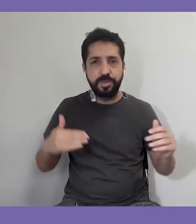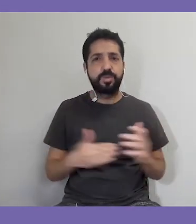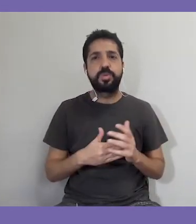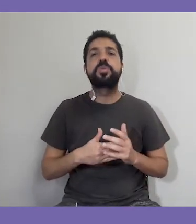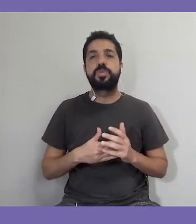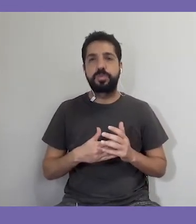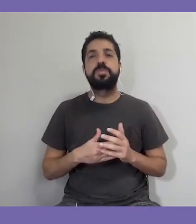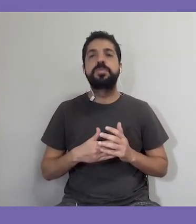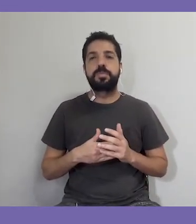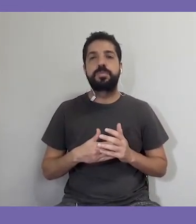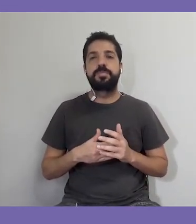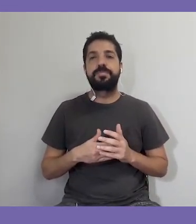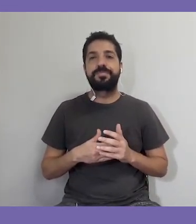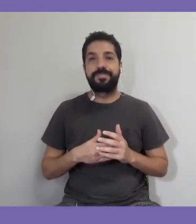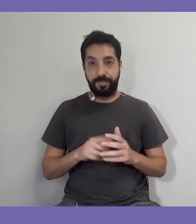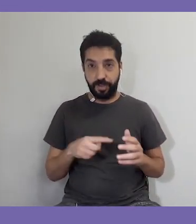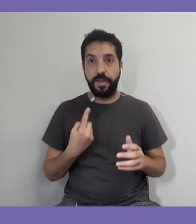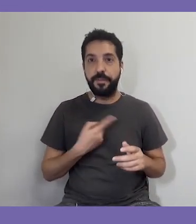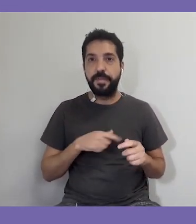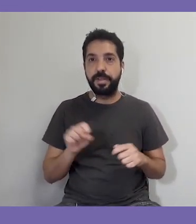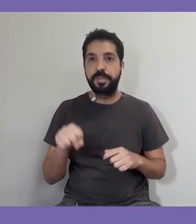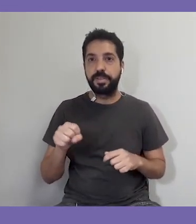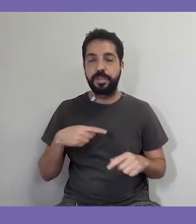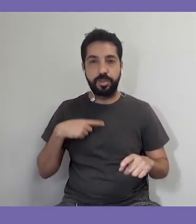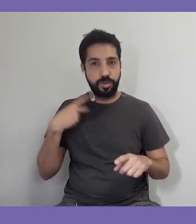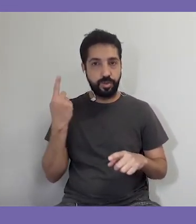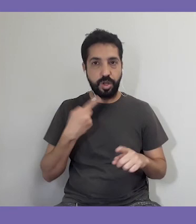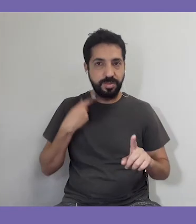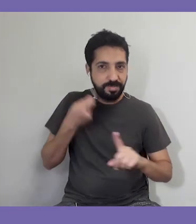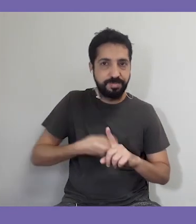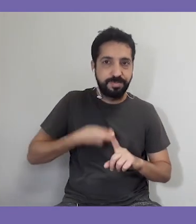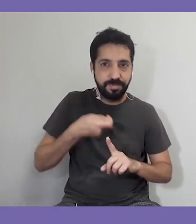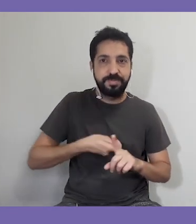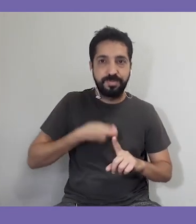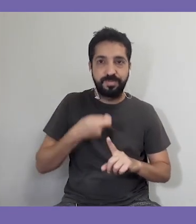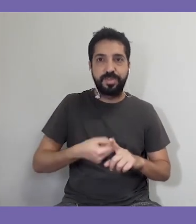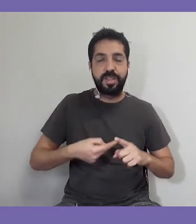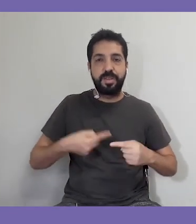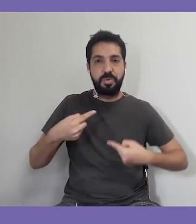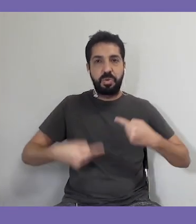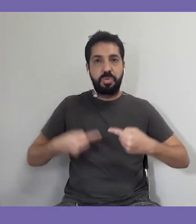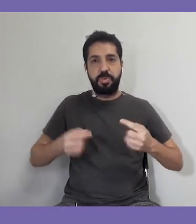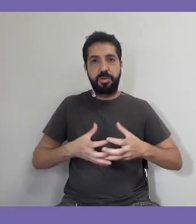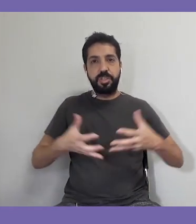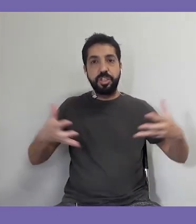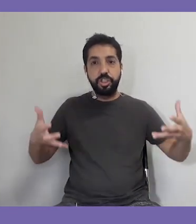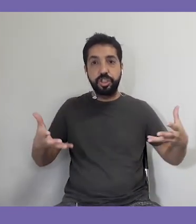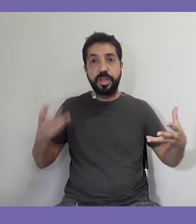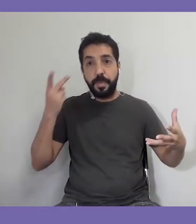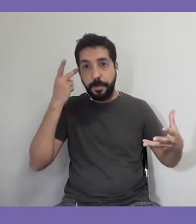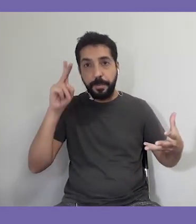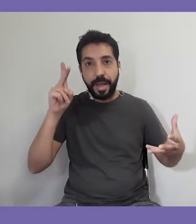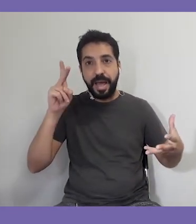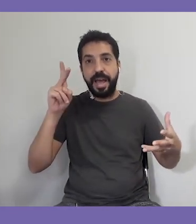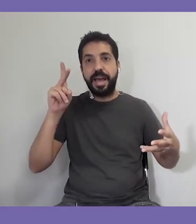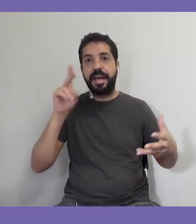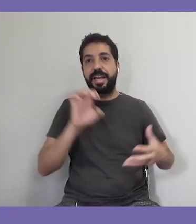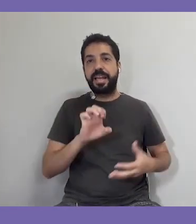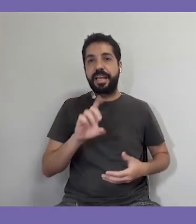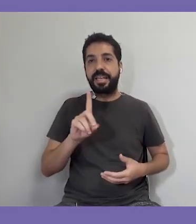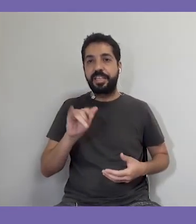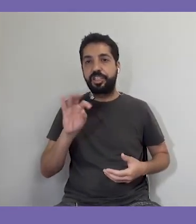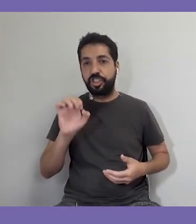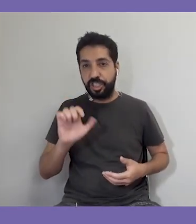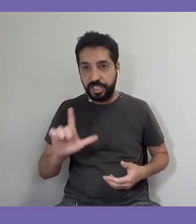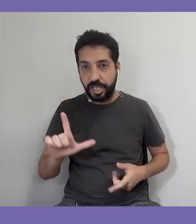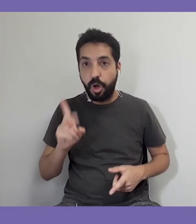os filmes. Vamos sim, vamos. A gente está batalhando, né, no campo da macropolítica para que os